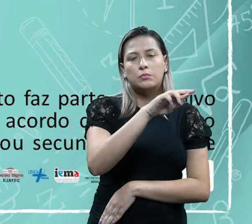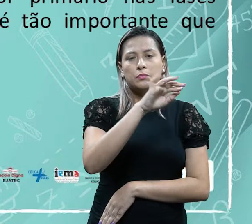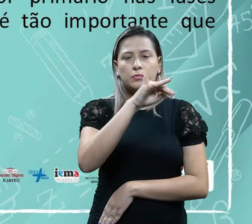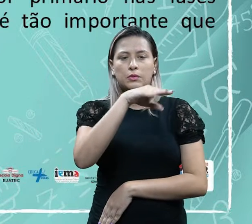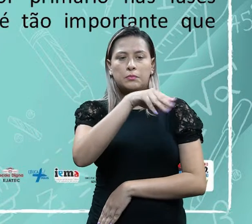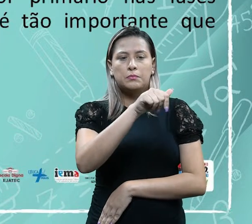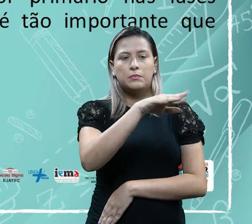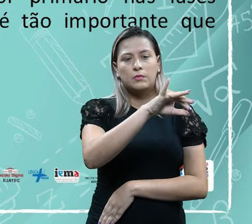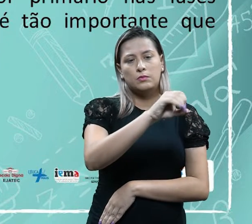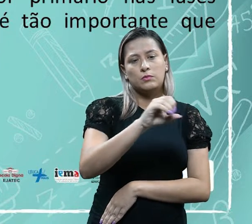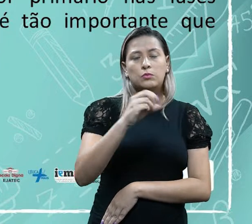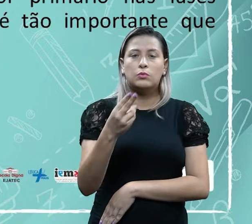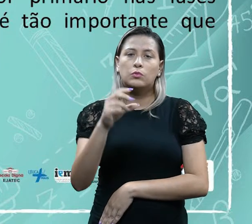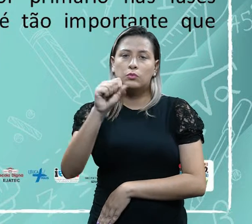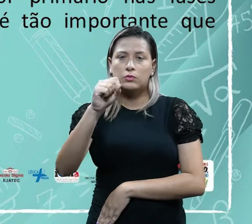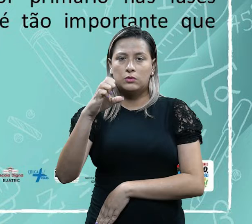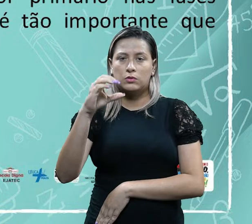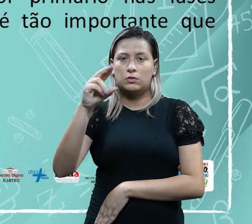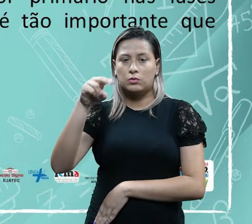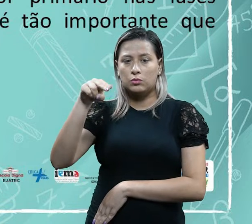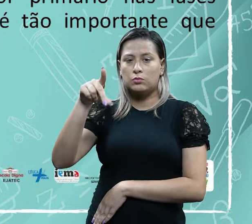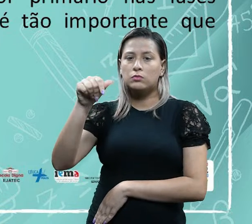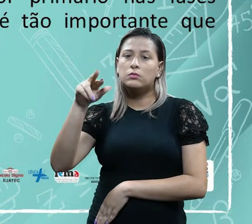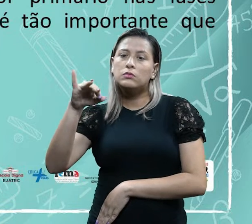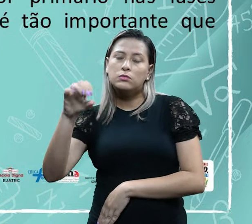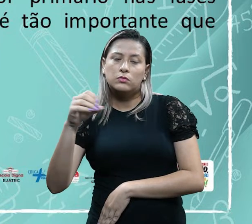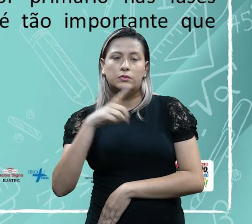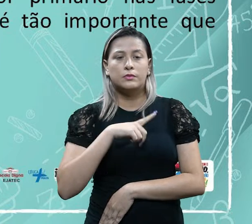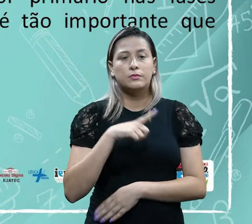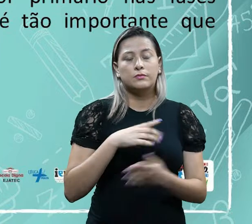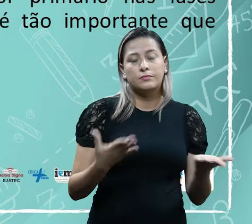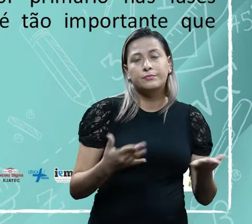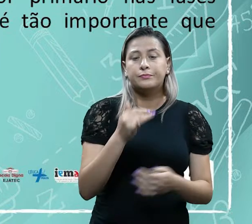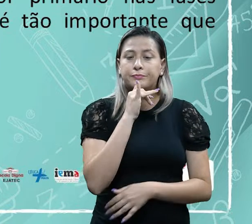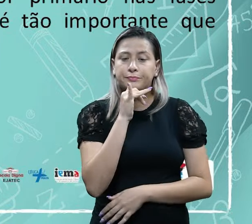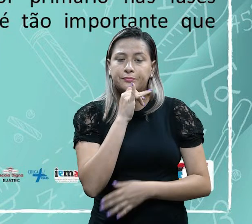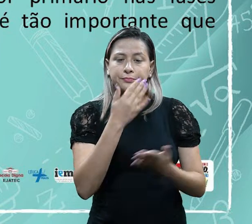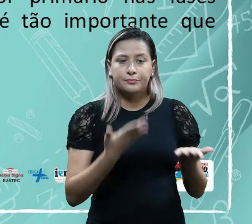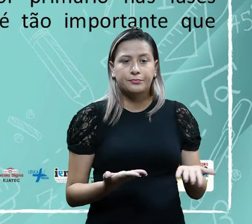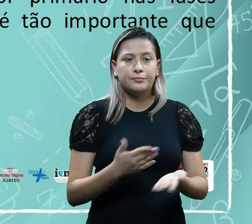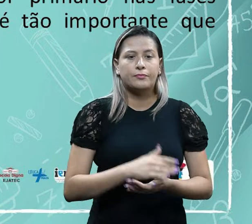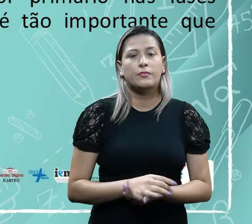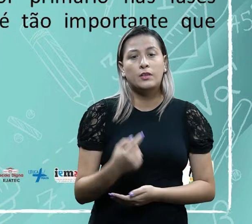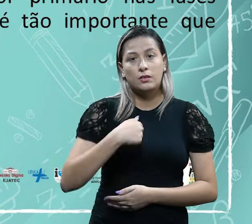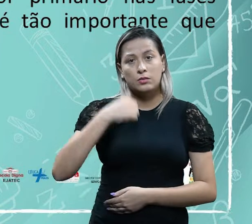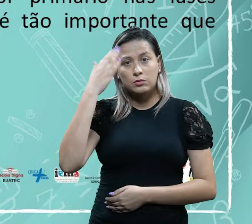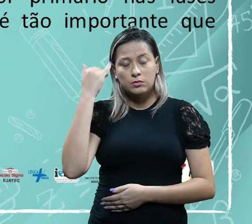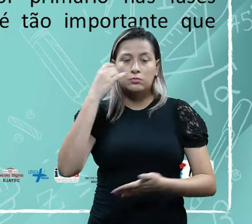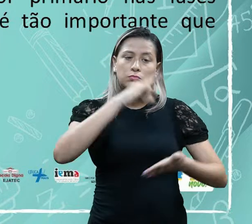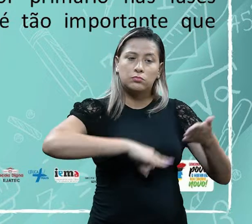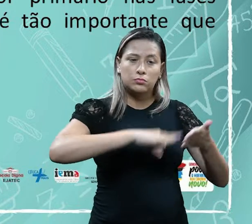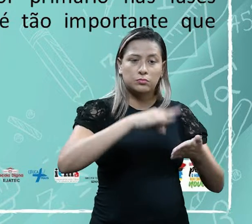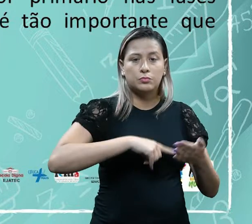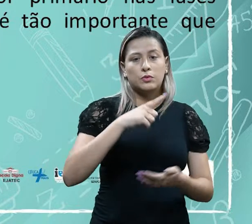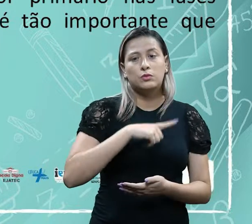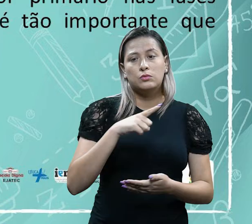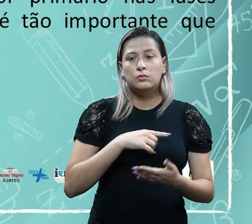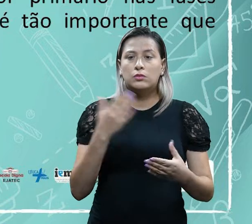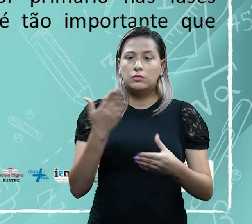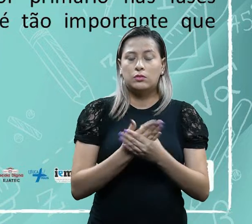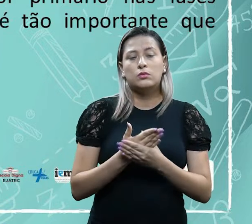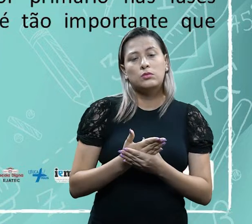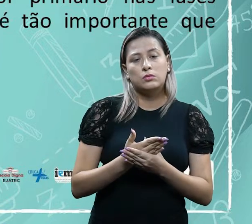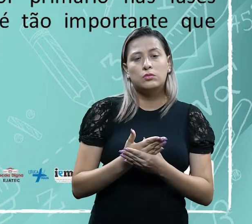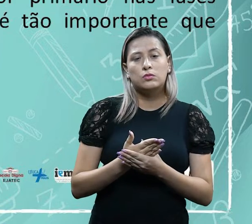possui. Bom, exemplificando, né, eu sei que o meu documento ele está no arquivo corrente